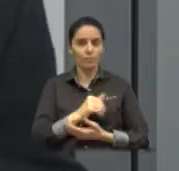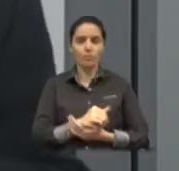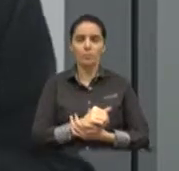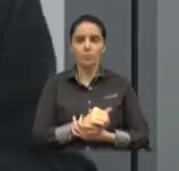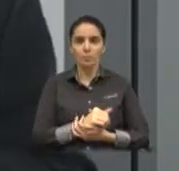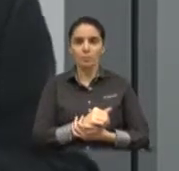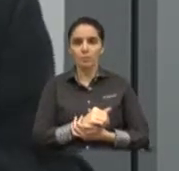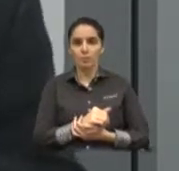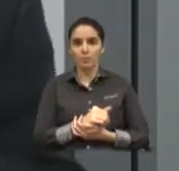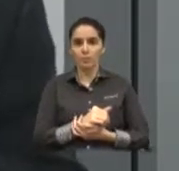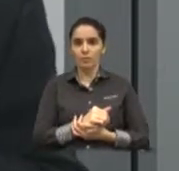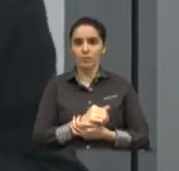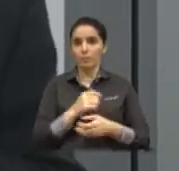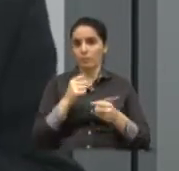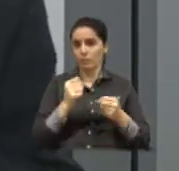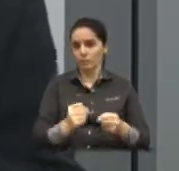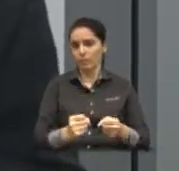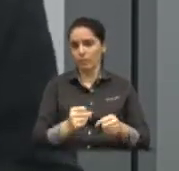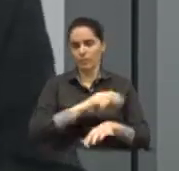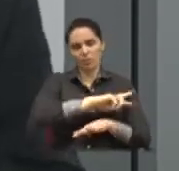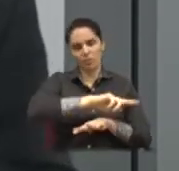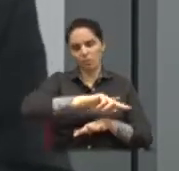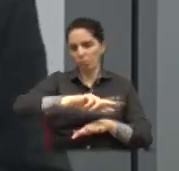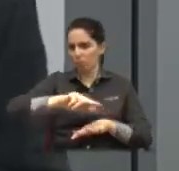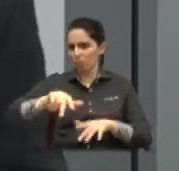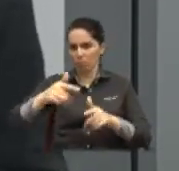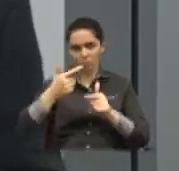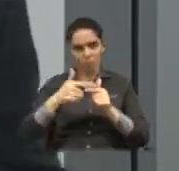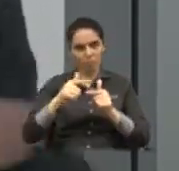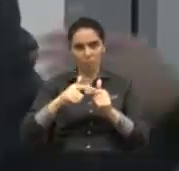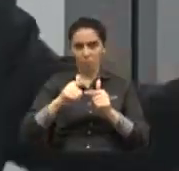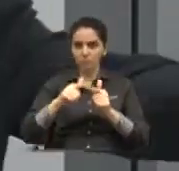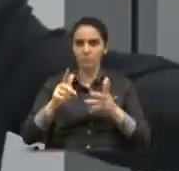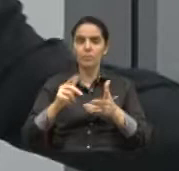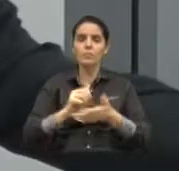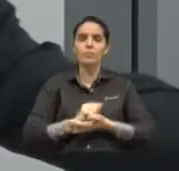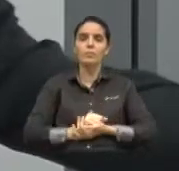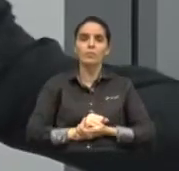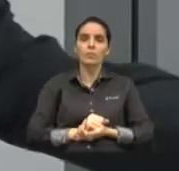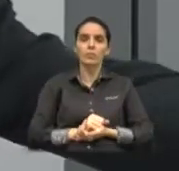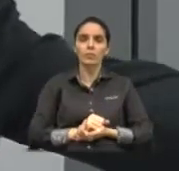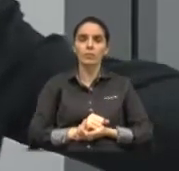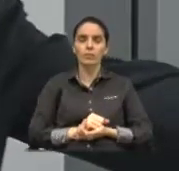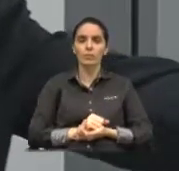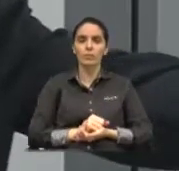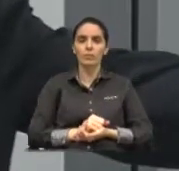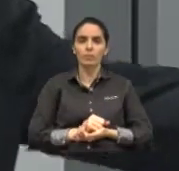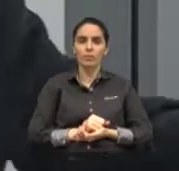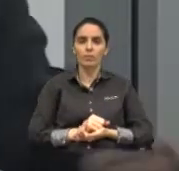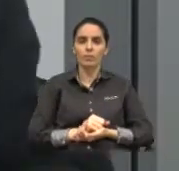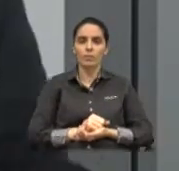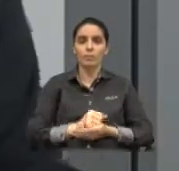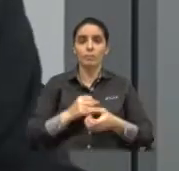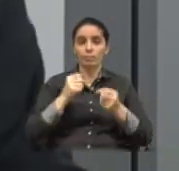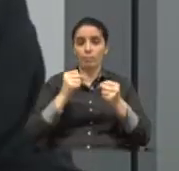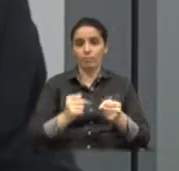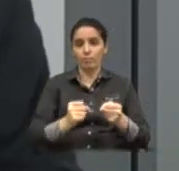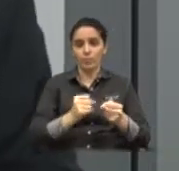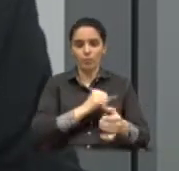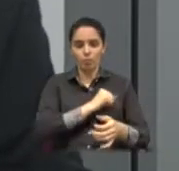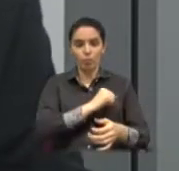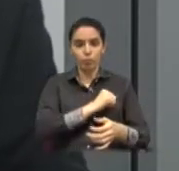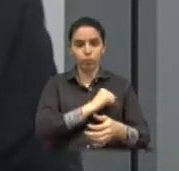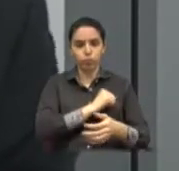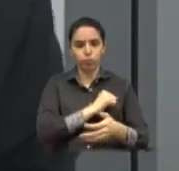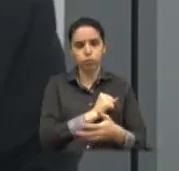isso pode ser em decorrência a inúmeros fatores, pode estar tendo uma arritmia e, na pior das condições, chegar a uma parada